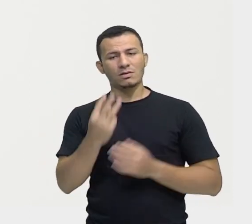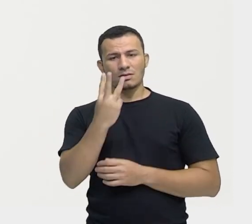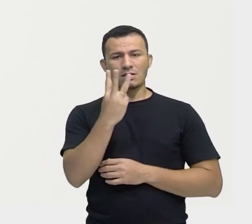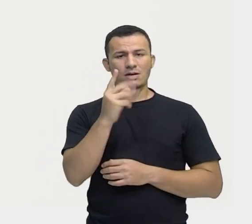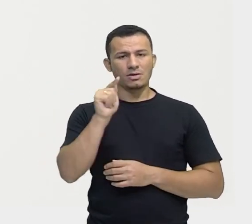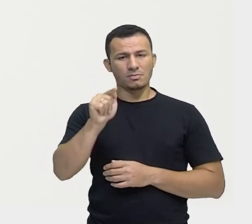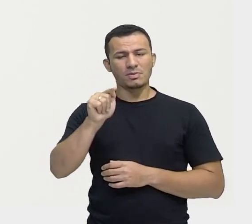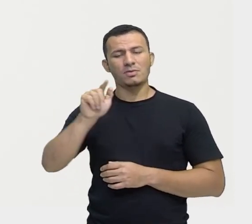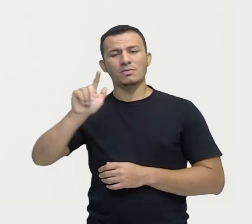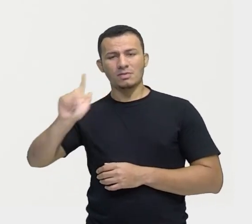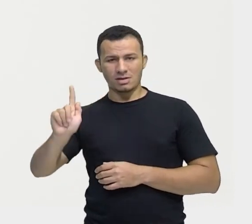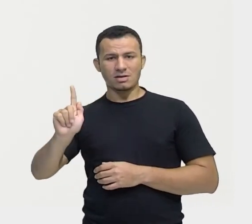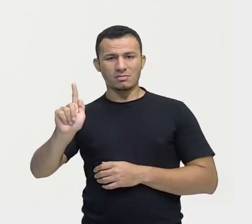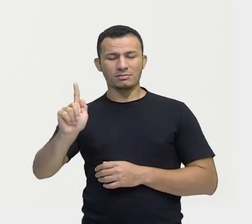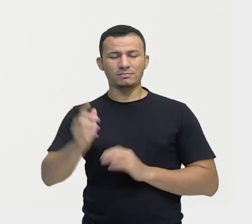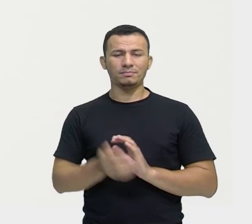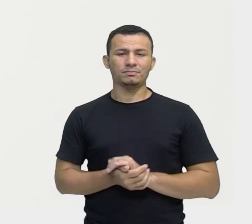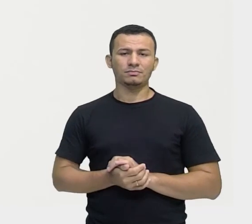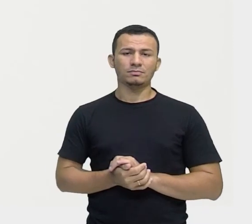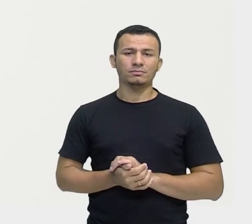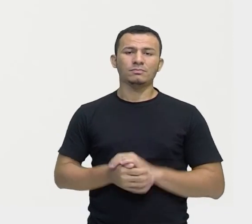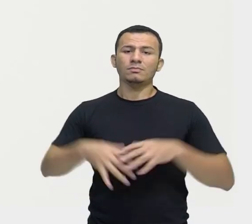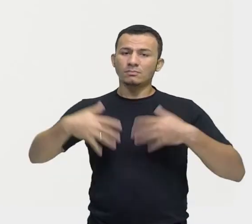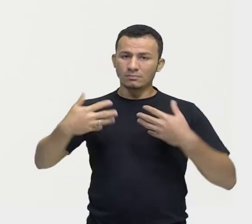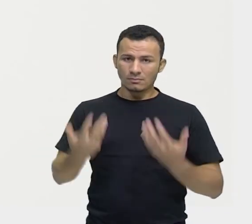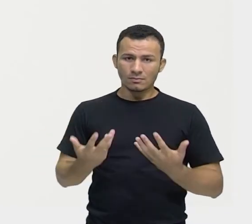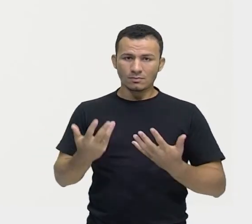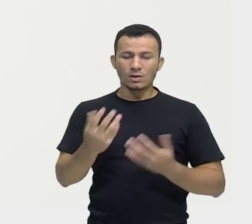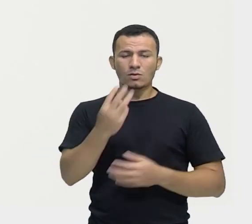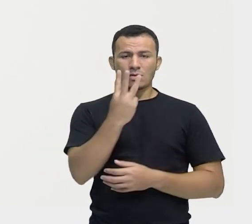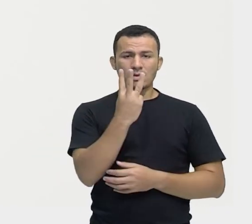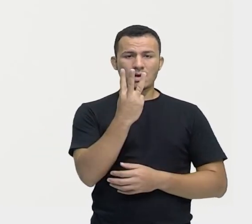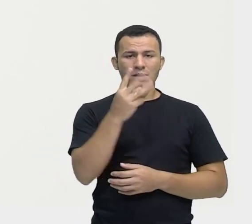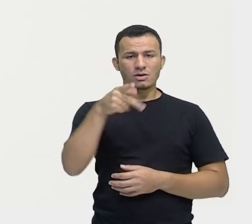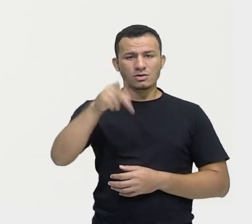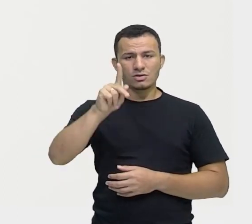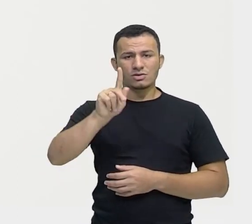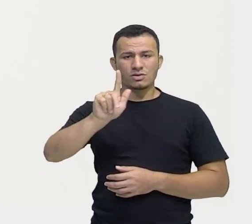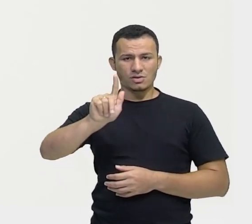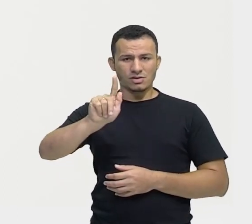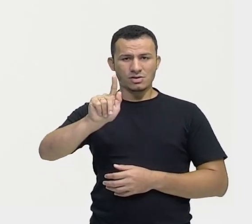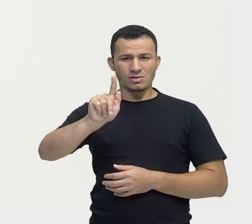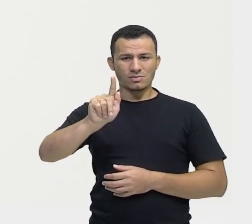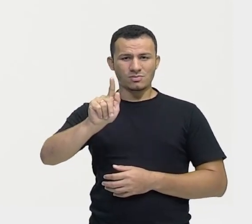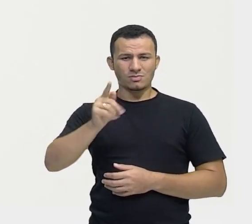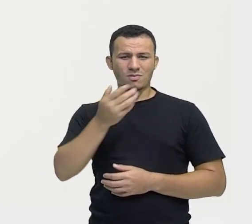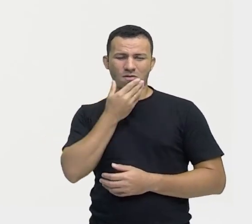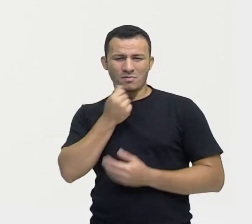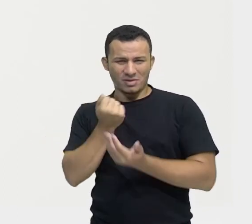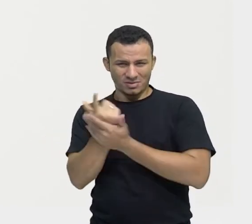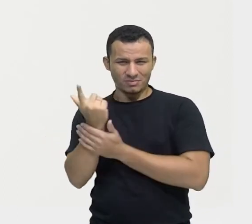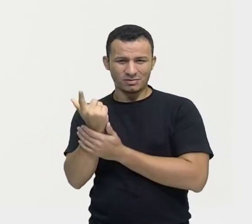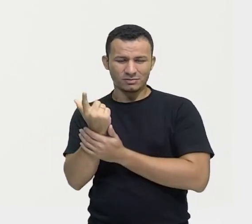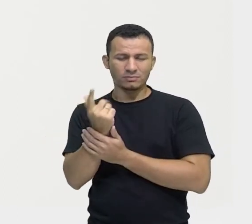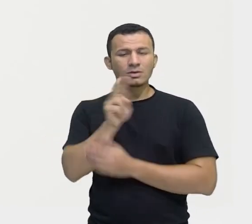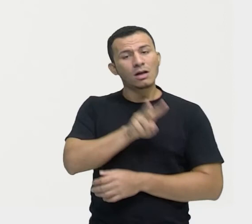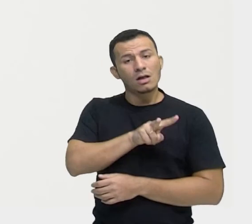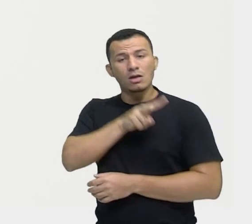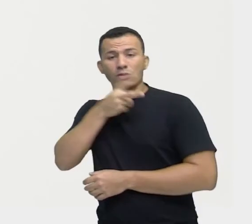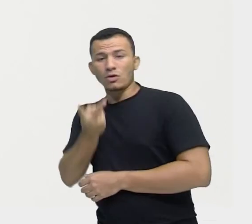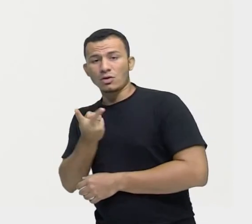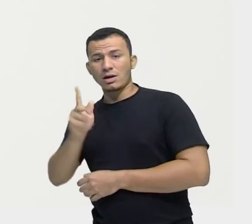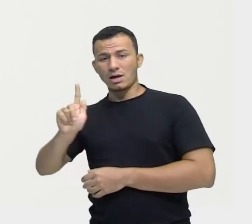gramas. Muito bem, ou seja, esses 3 quilos de fruta que Fernando comprou equivalem